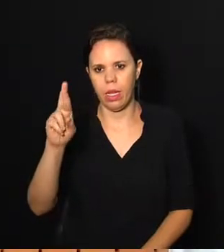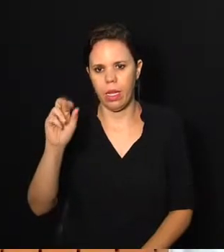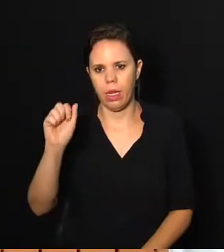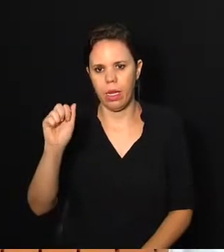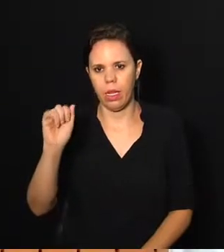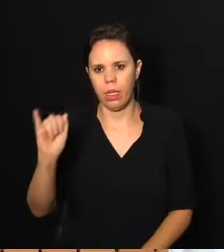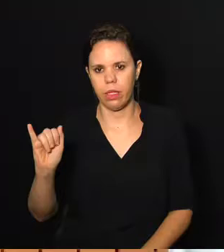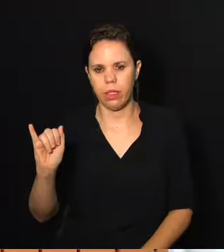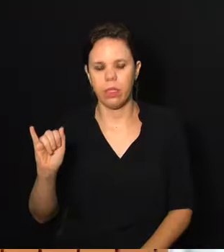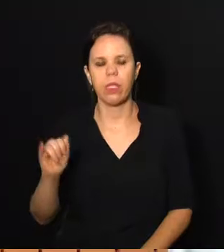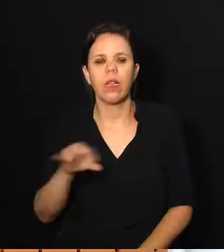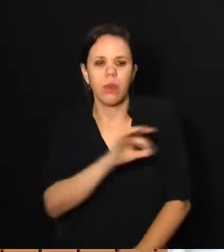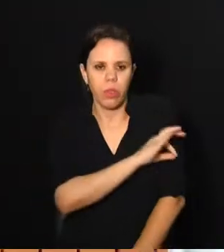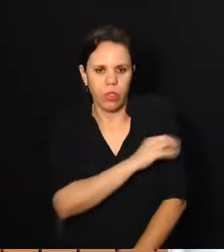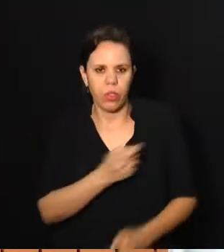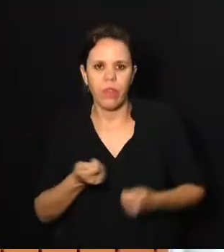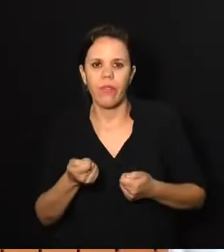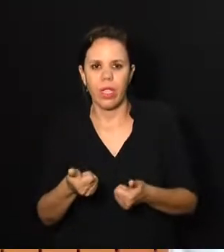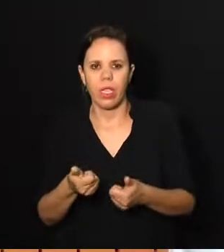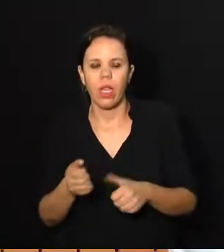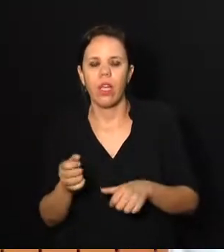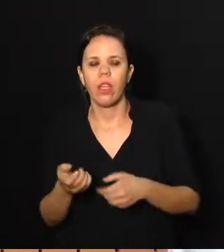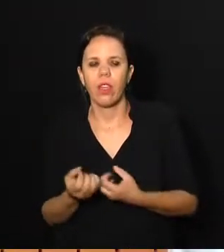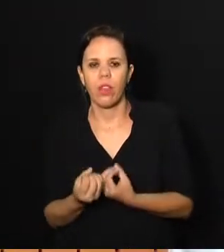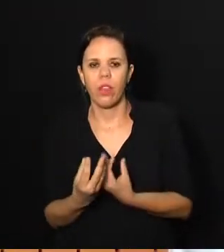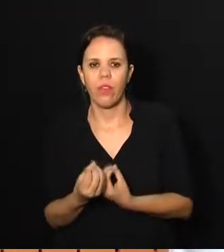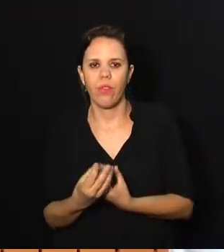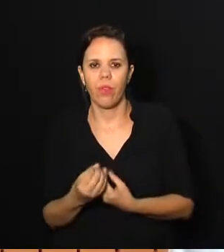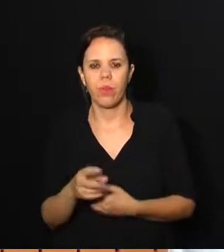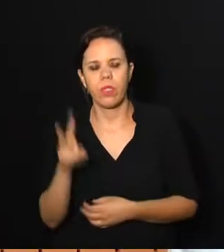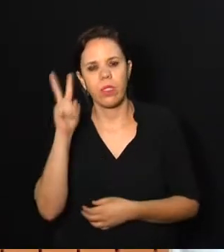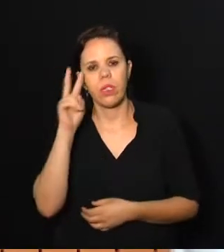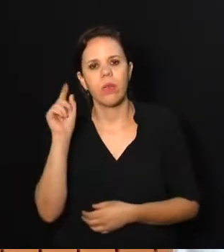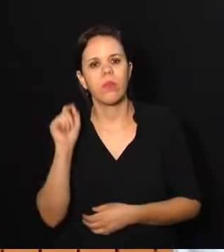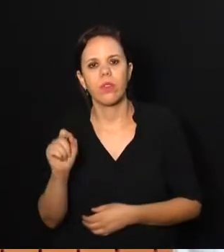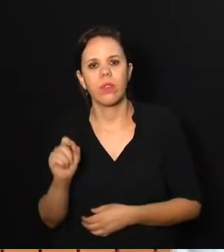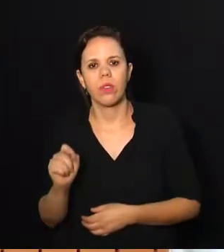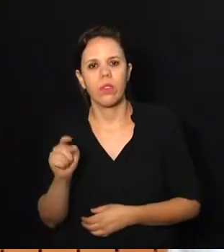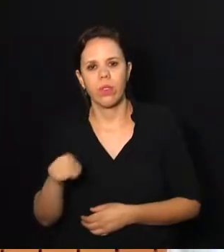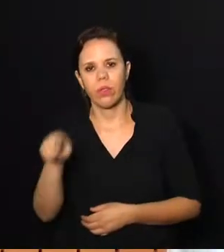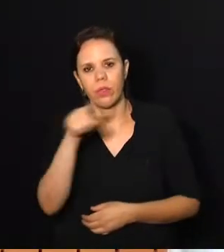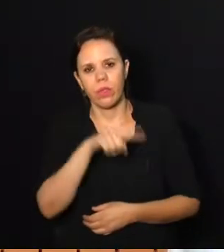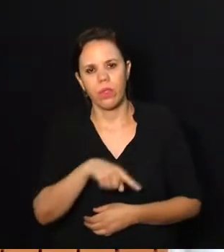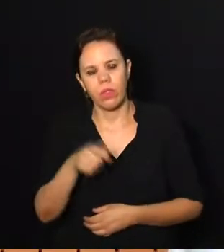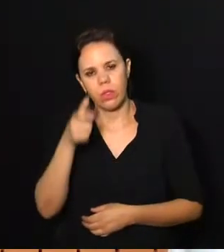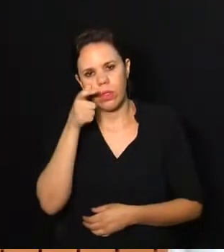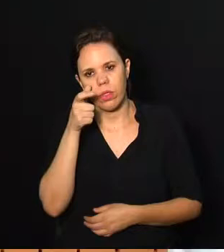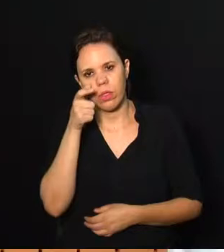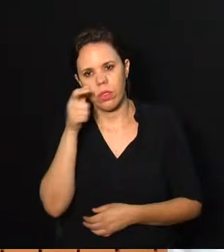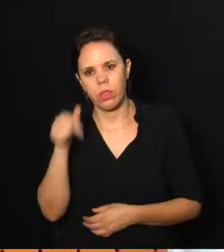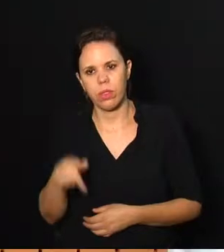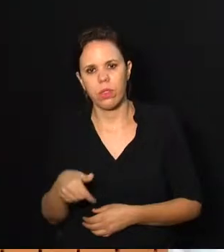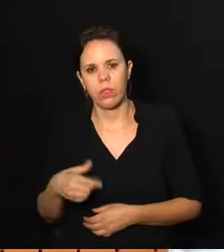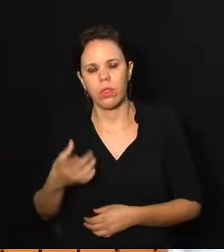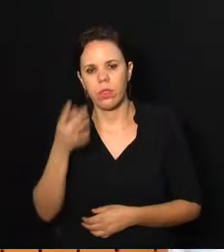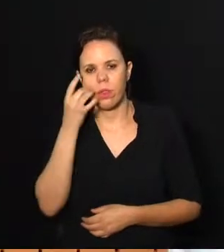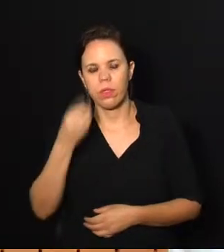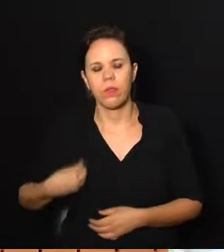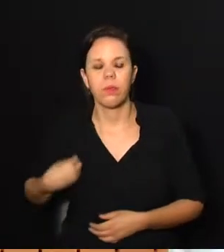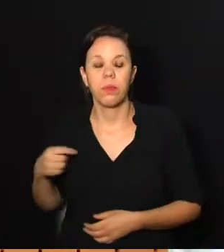dará todas essas informações. Mas, lembrando aqui, a você que está nos assistindo, a quem está presente